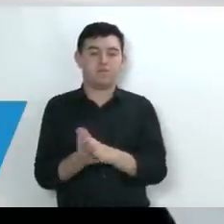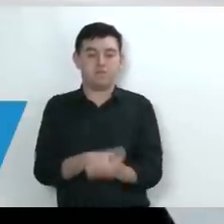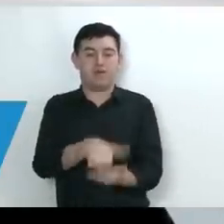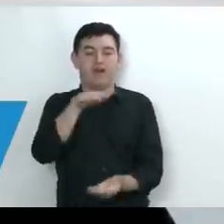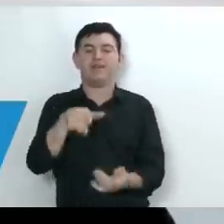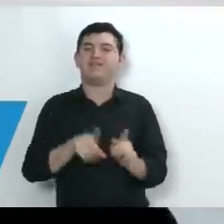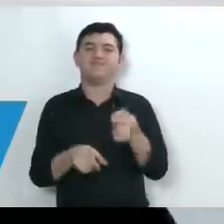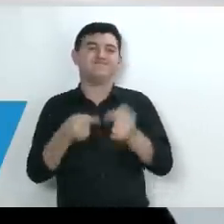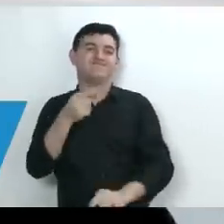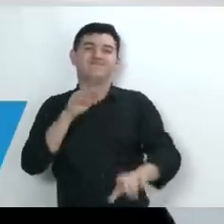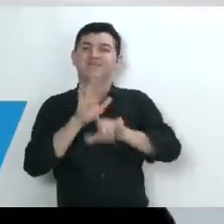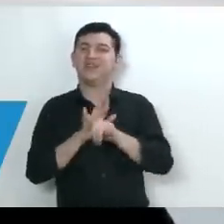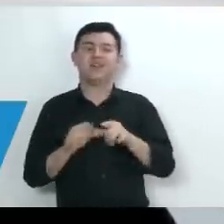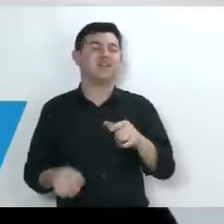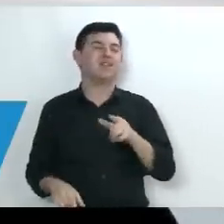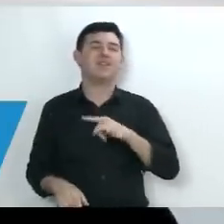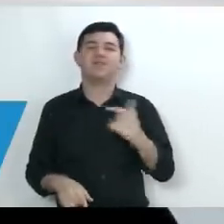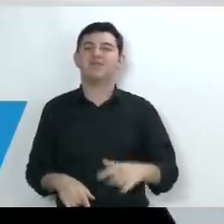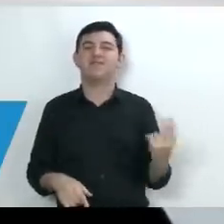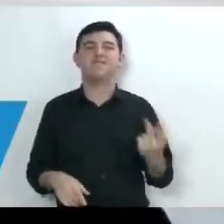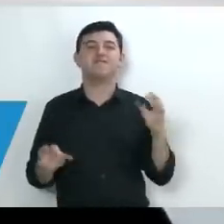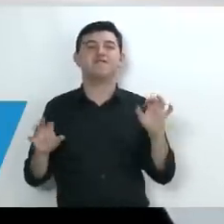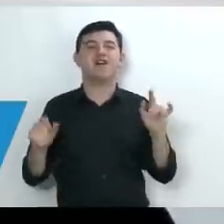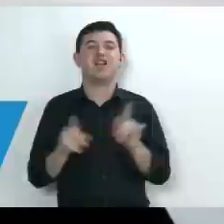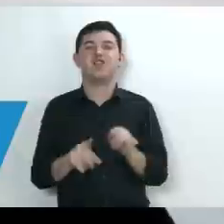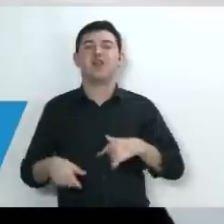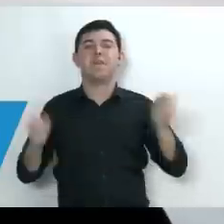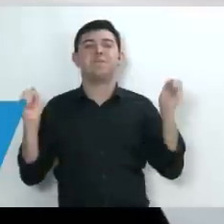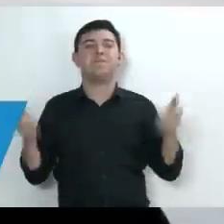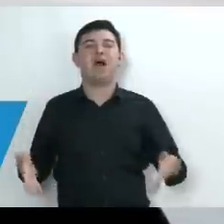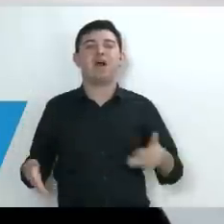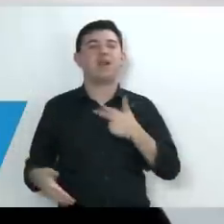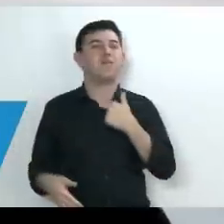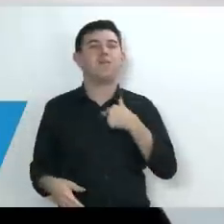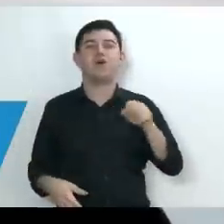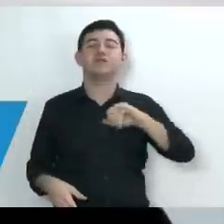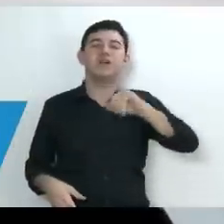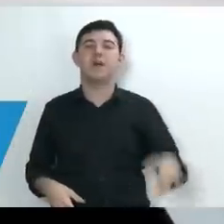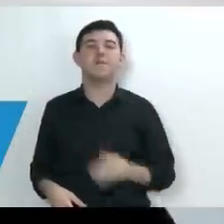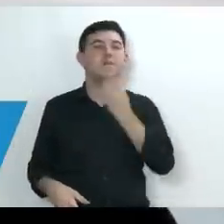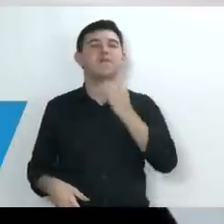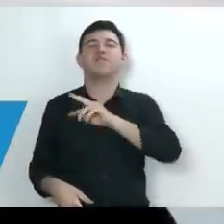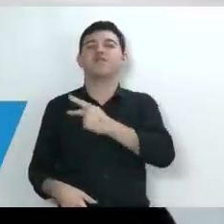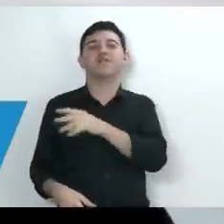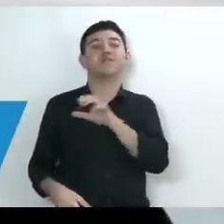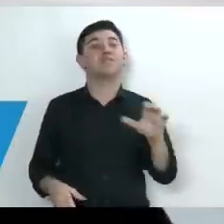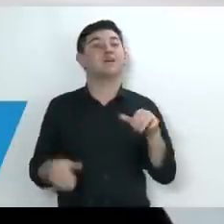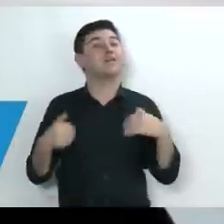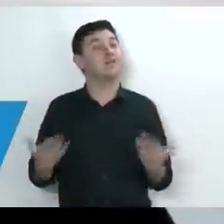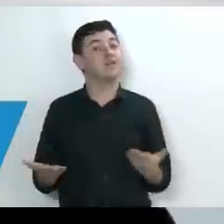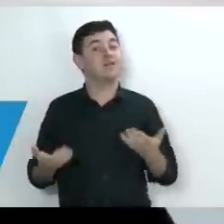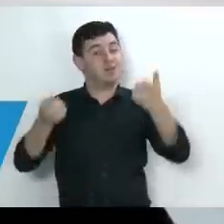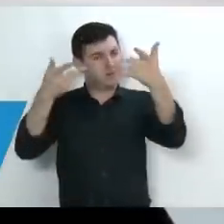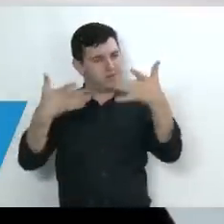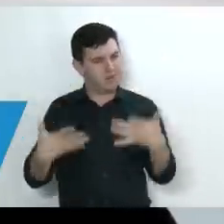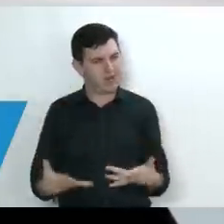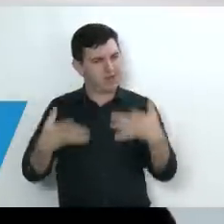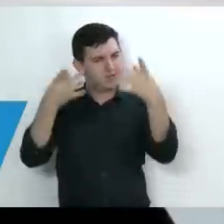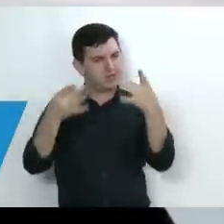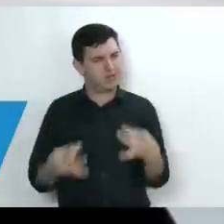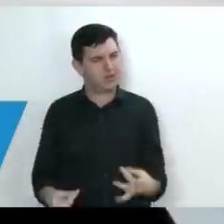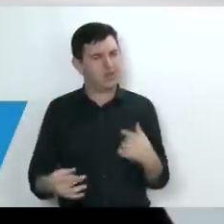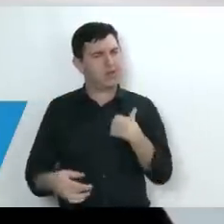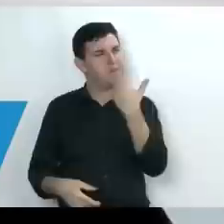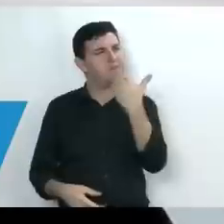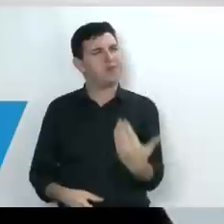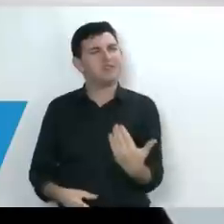e imprestável, e, portanto, impossível de ser aproveitada em sede de habeas corpus. Por todo o exposto,